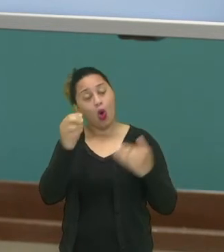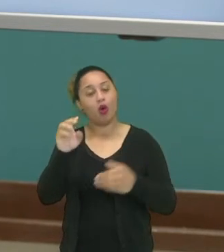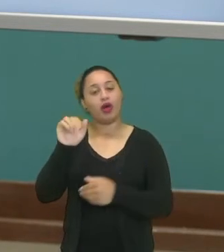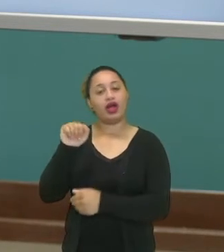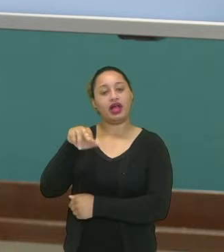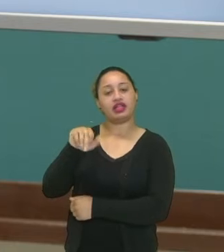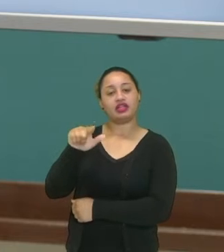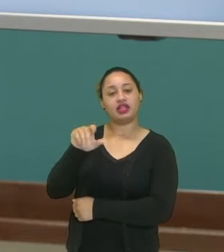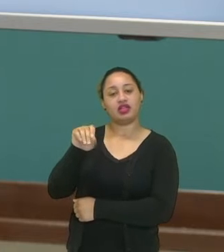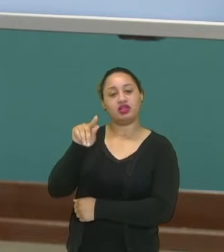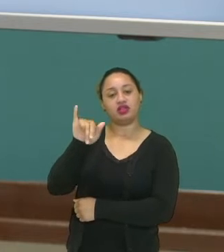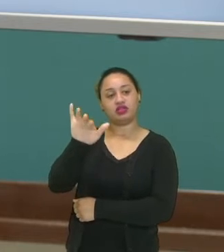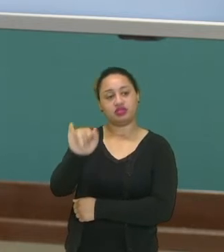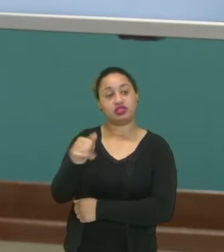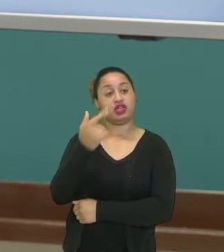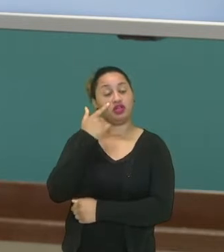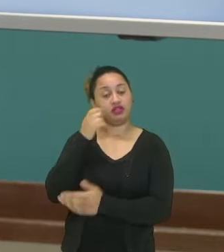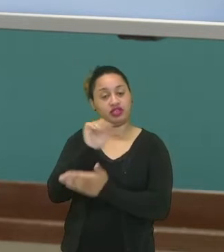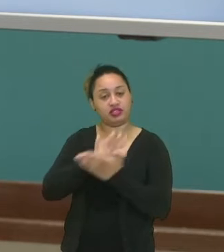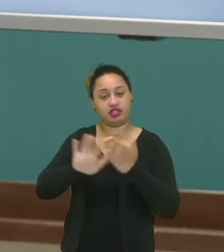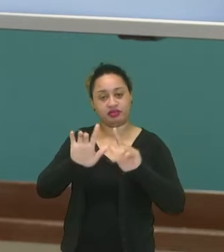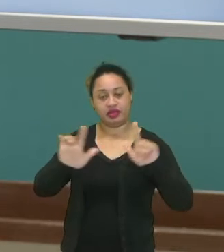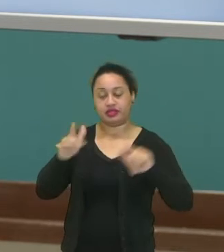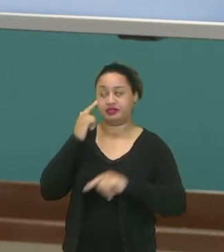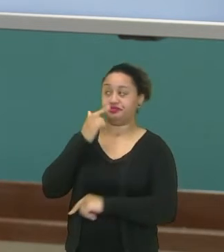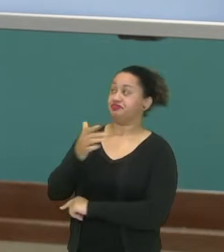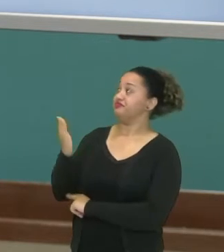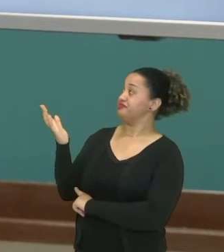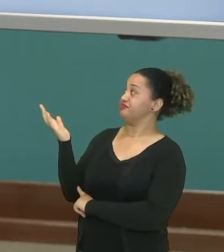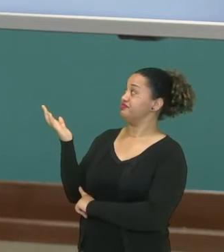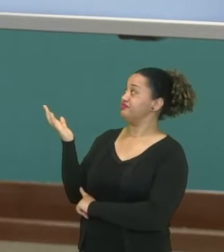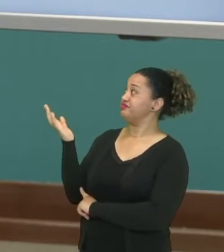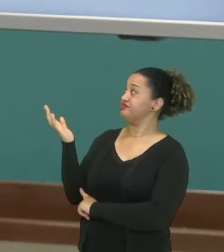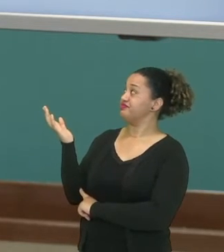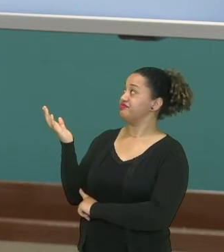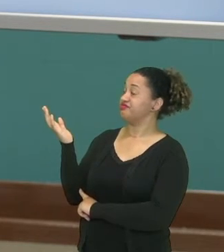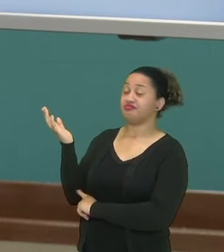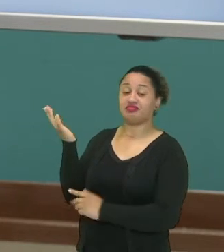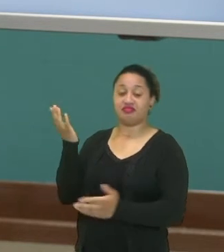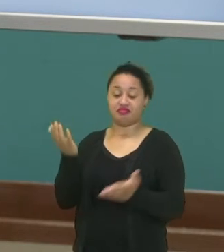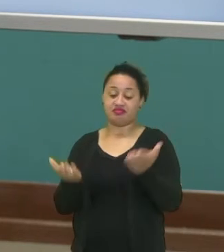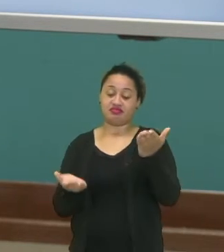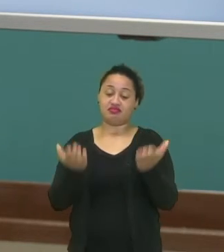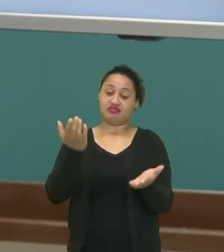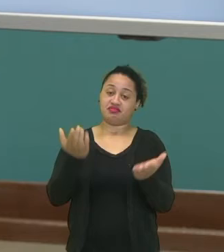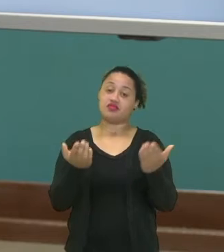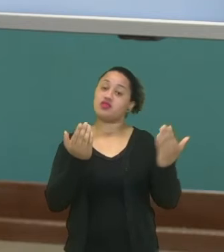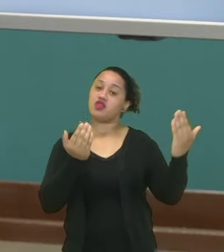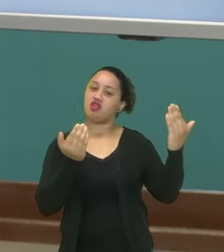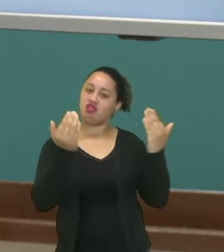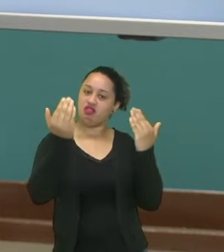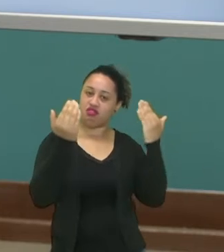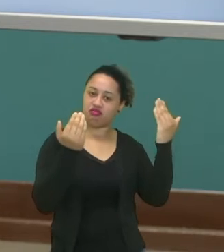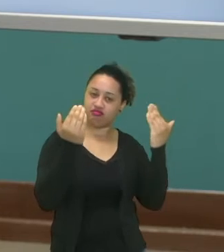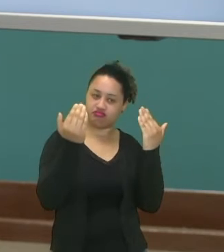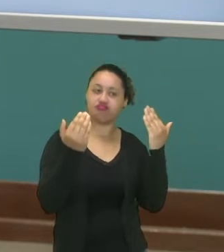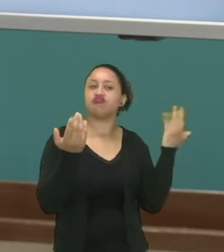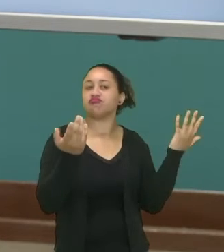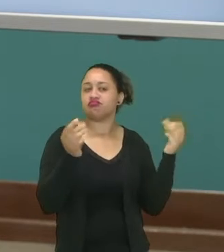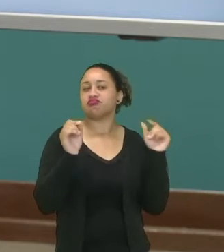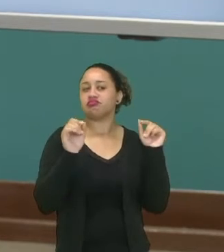analogia. Olha a nossa iconografia. Você pesando aqui, ó, comparando, né? Então, fatores